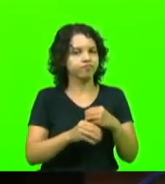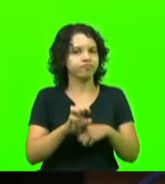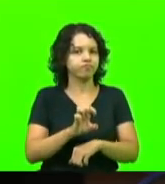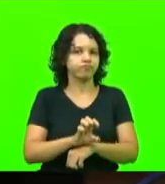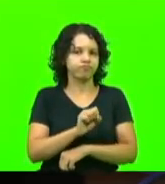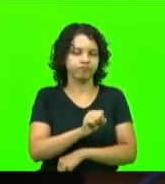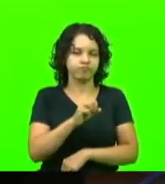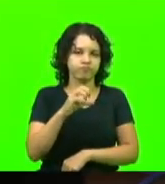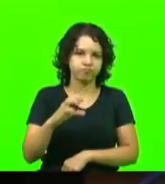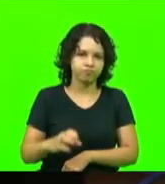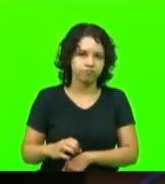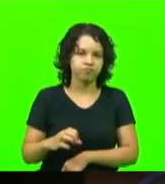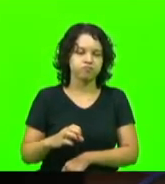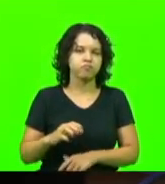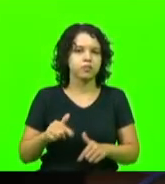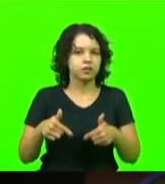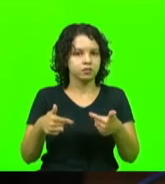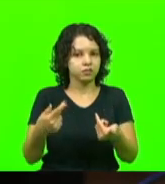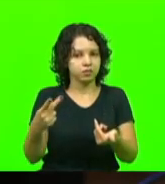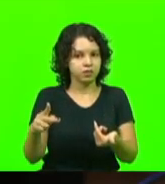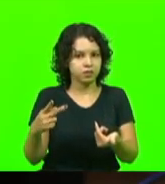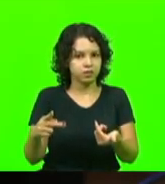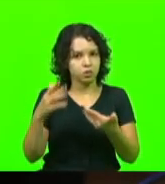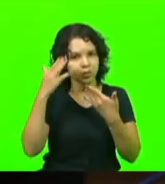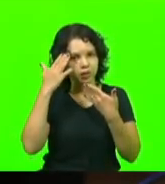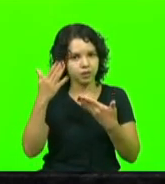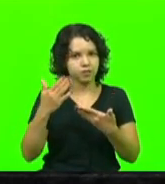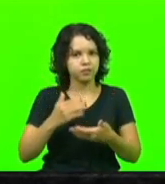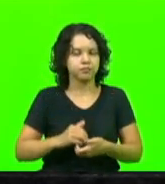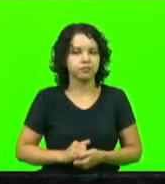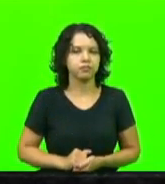Catarina, graças à iniciativa dela, senhor presidente. Muito obrigado.